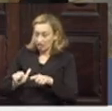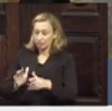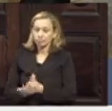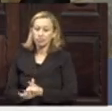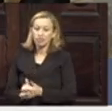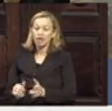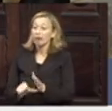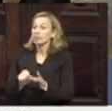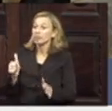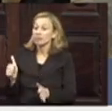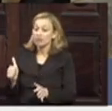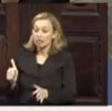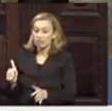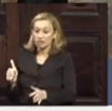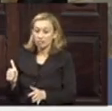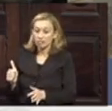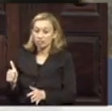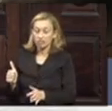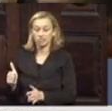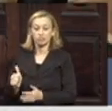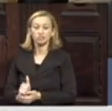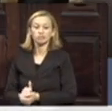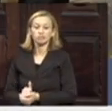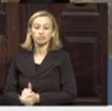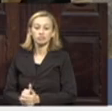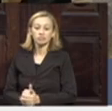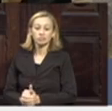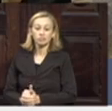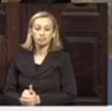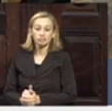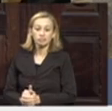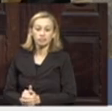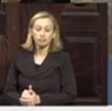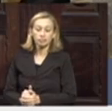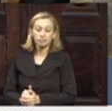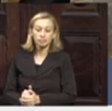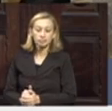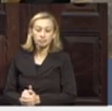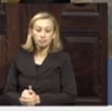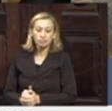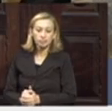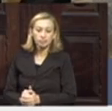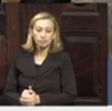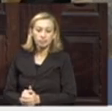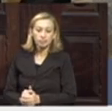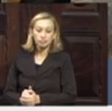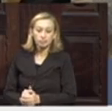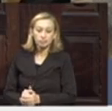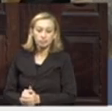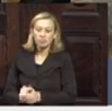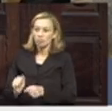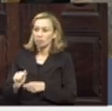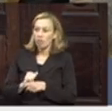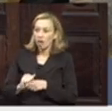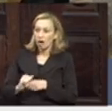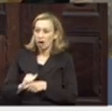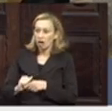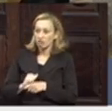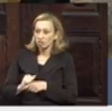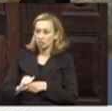do deputada Lucinha. O senhor estava correndo tanto com a pauta. E este assunto,